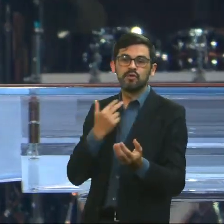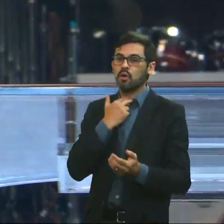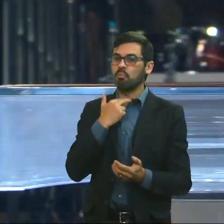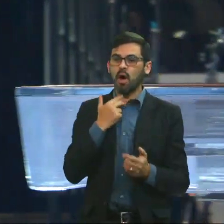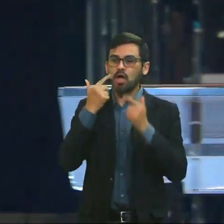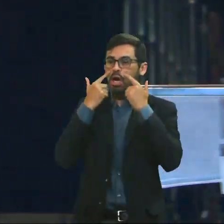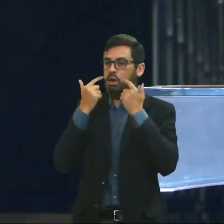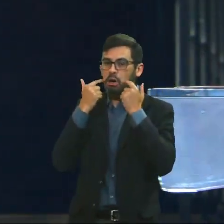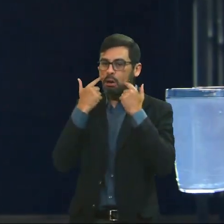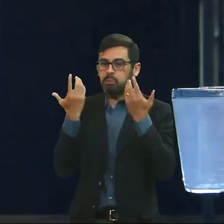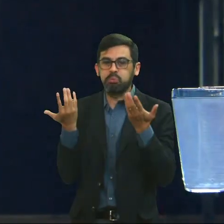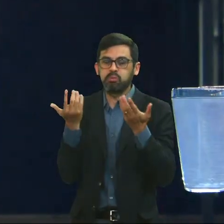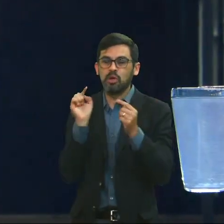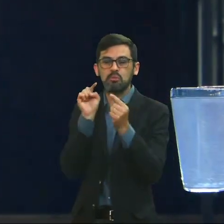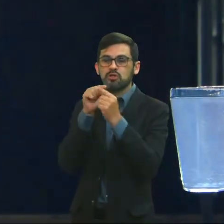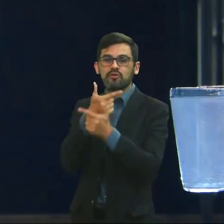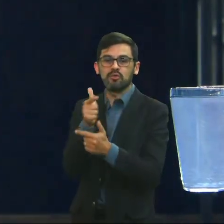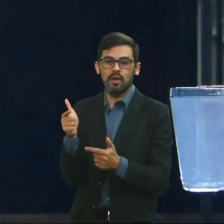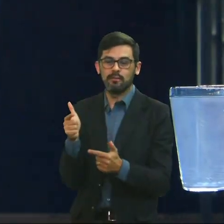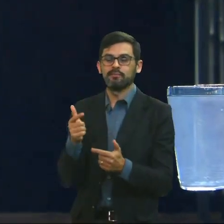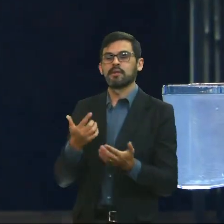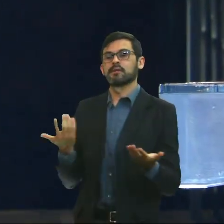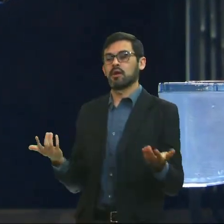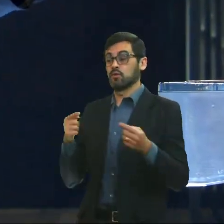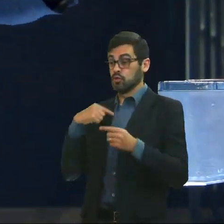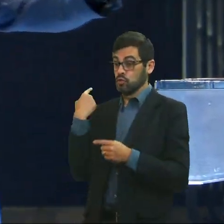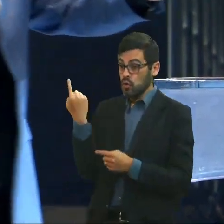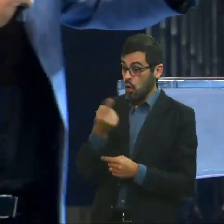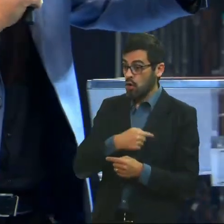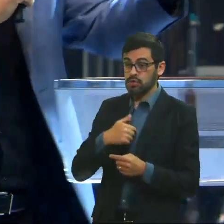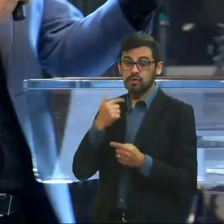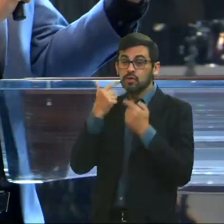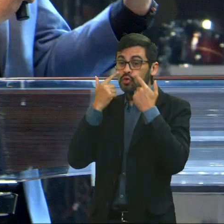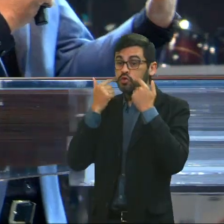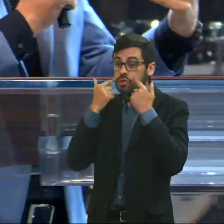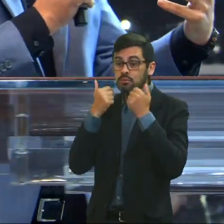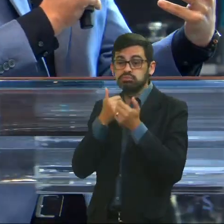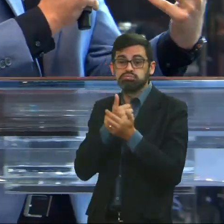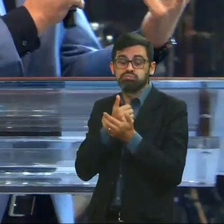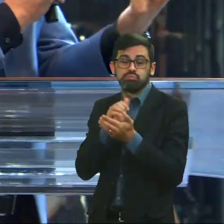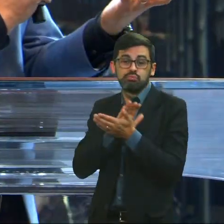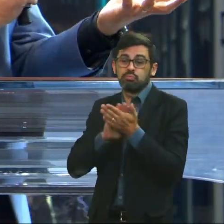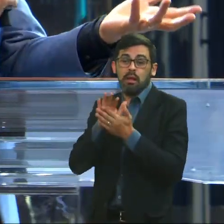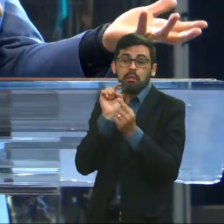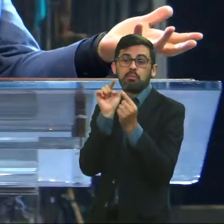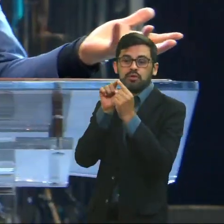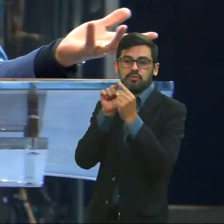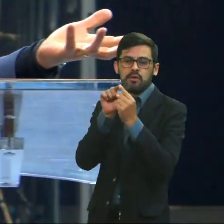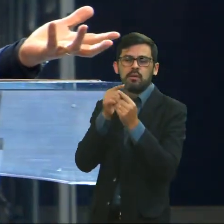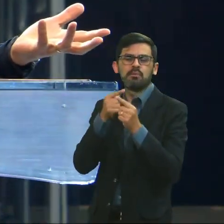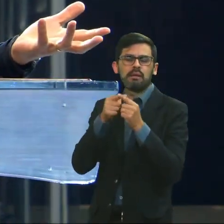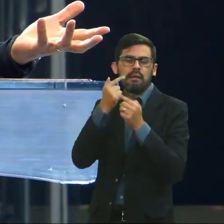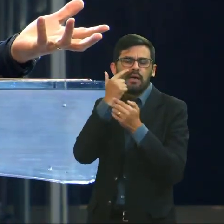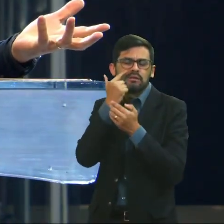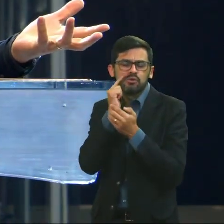pode isso. Escreve aí, a gente não chora por qualquer coisa, porque as nossas lágrimas são